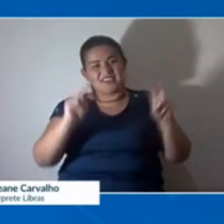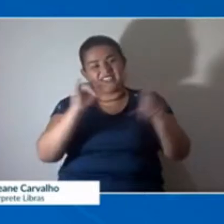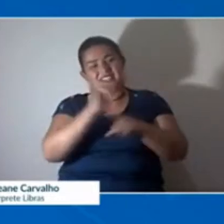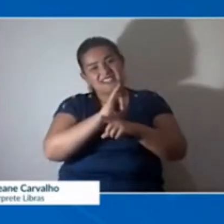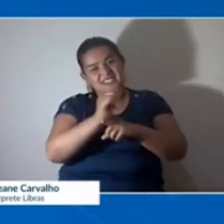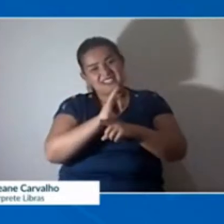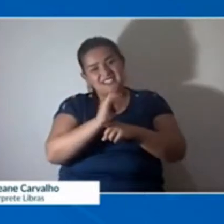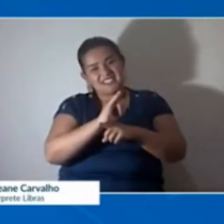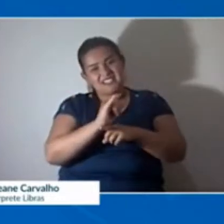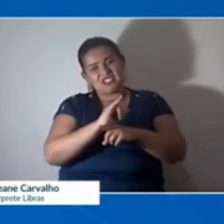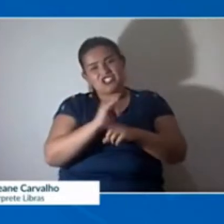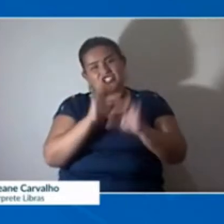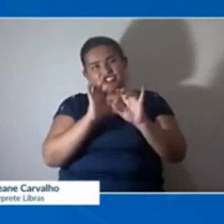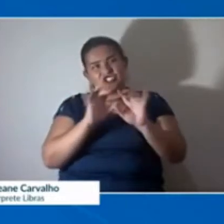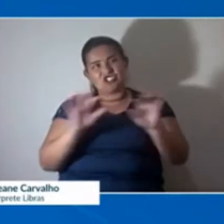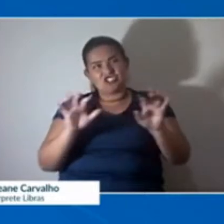digitar